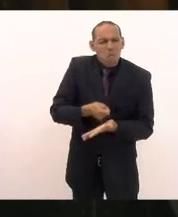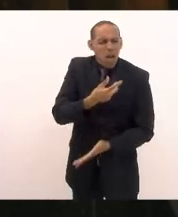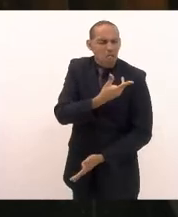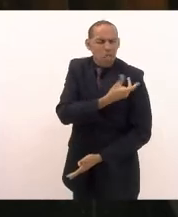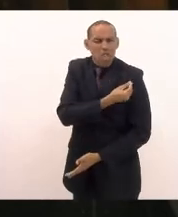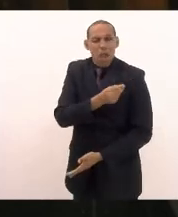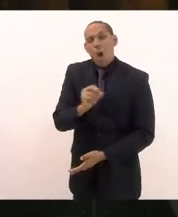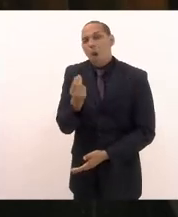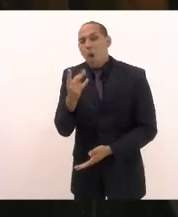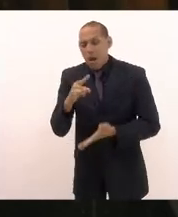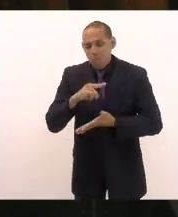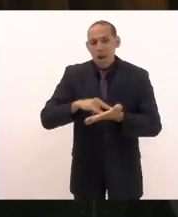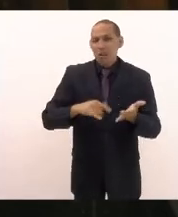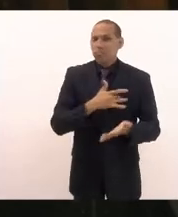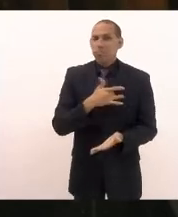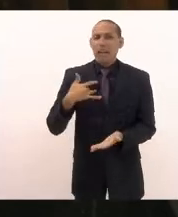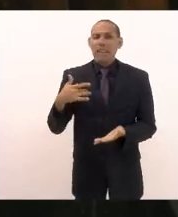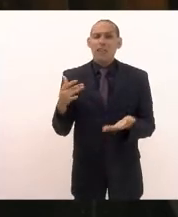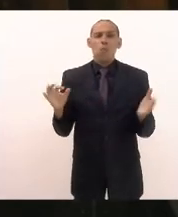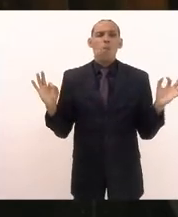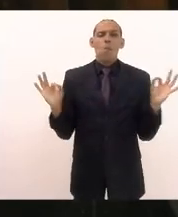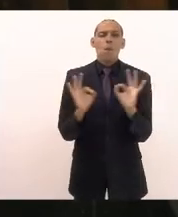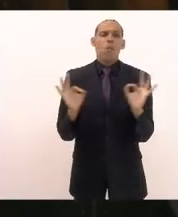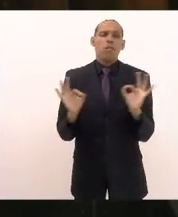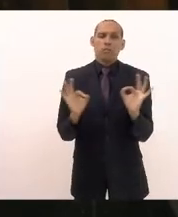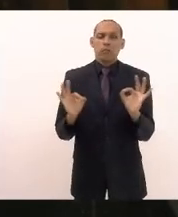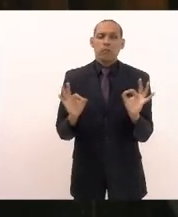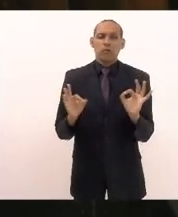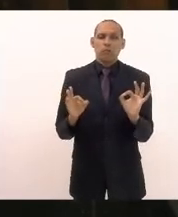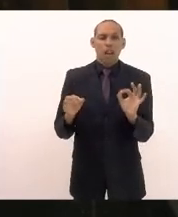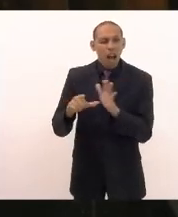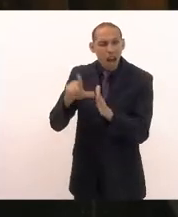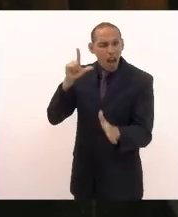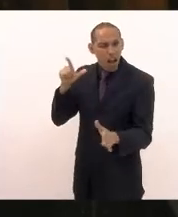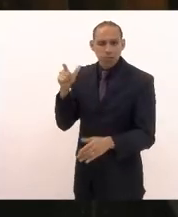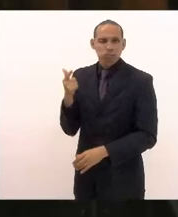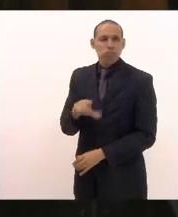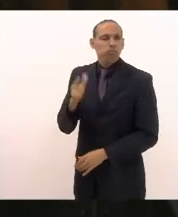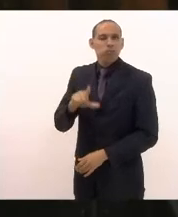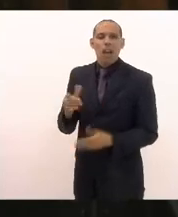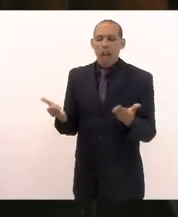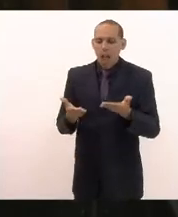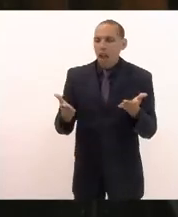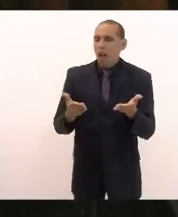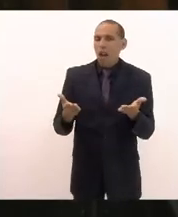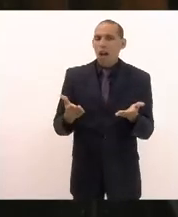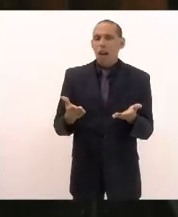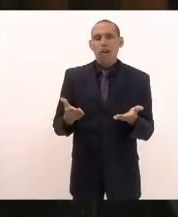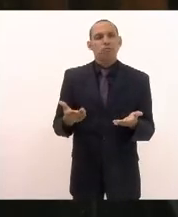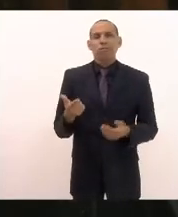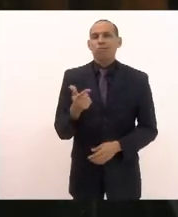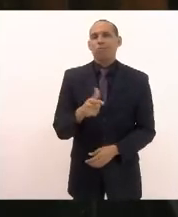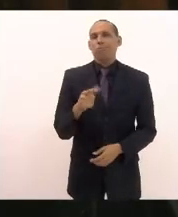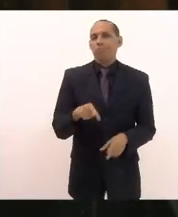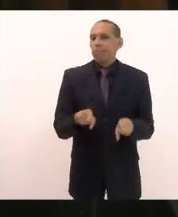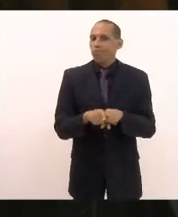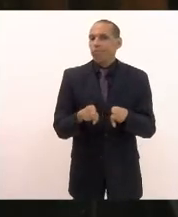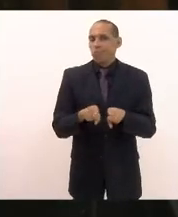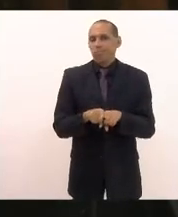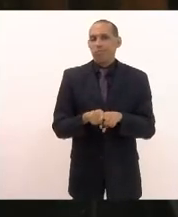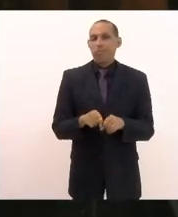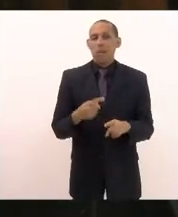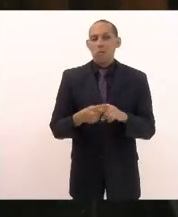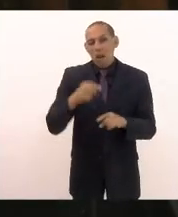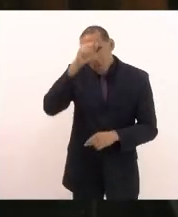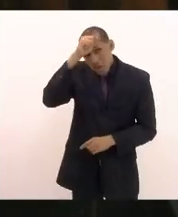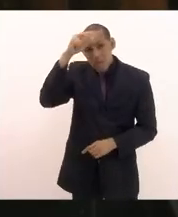e passaporte sanitário. Nenhuma. Eles já não tinham antes. E muito menos possuem agora. O